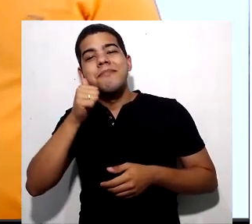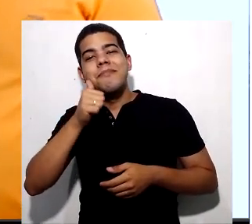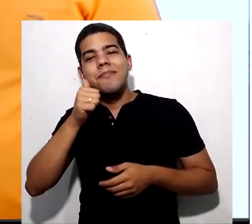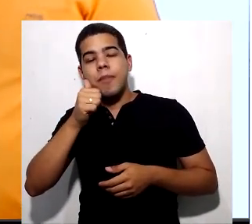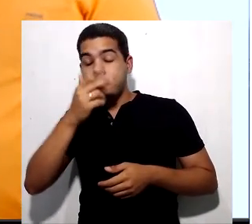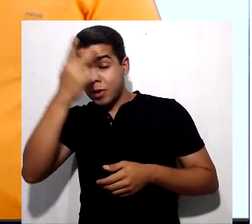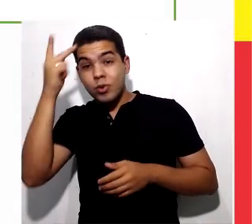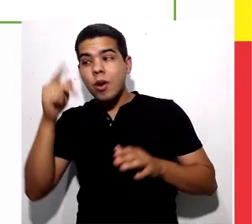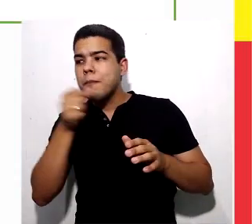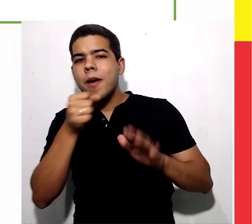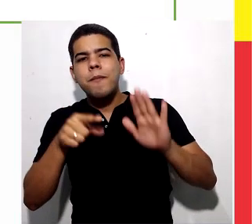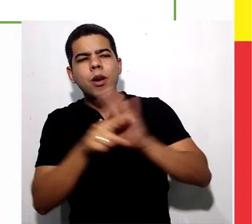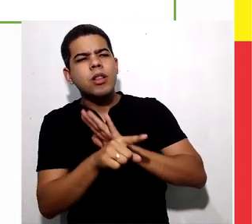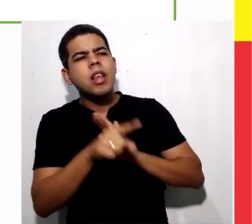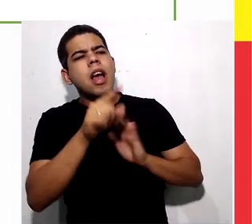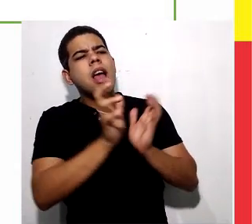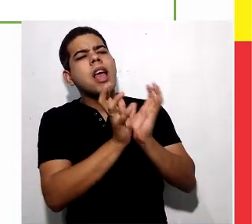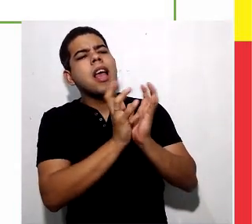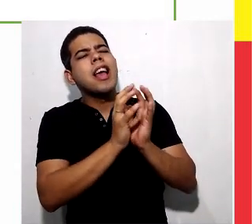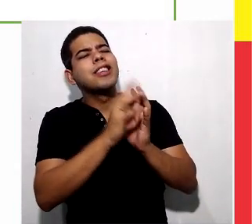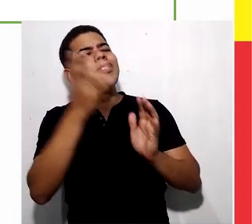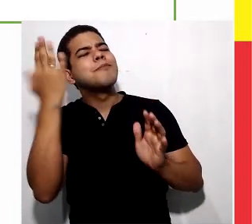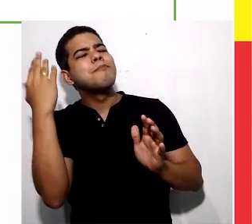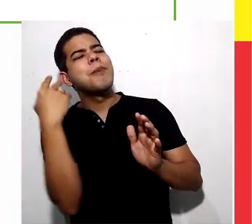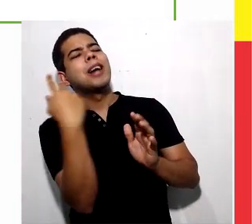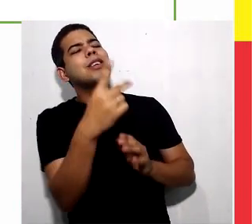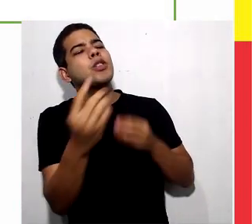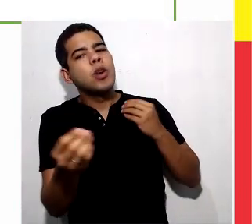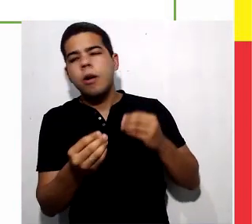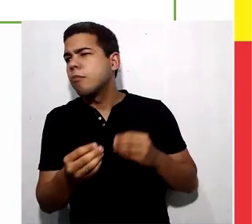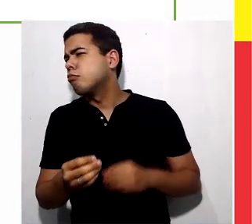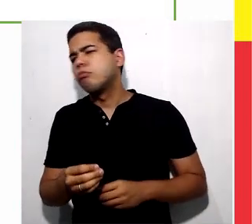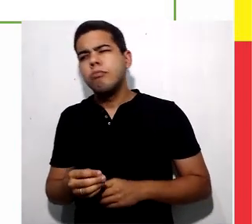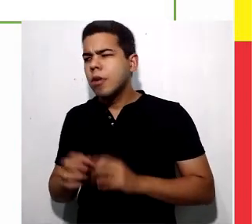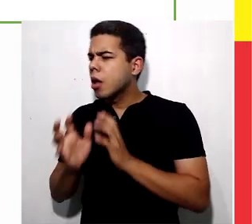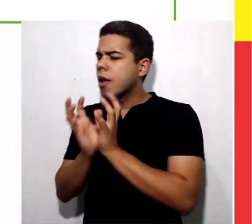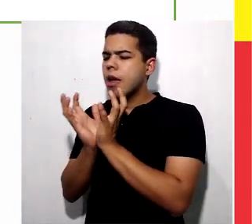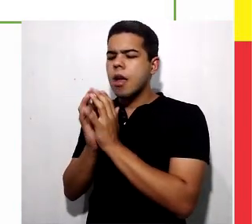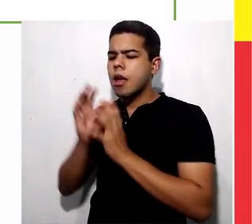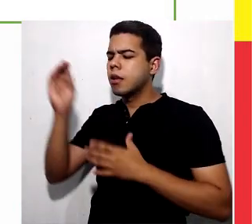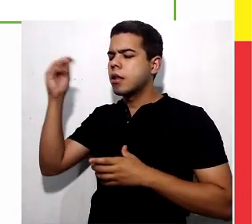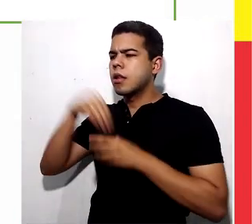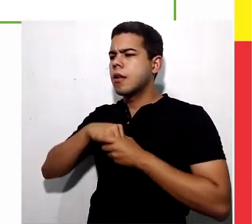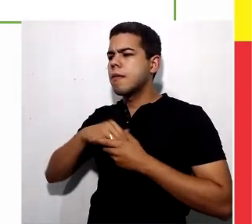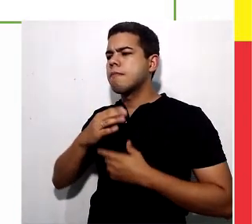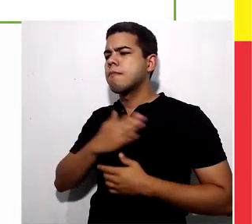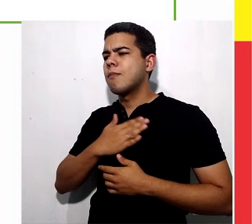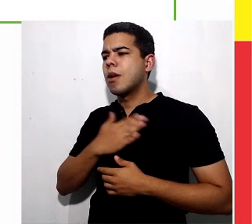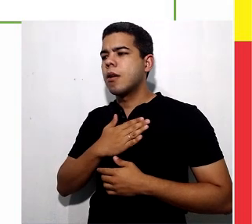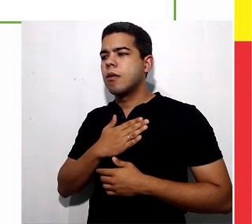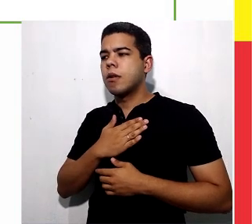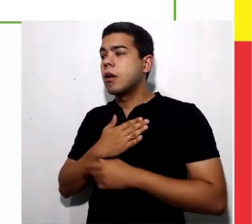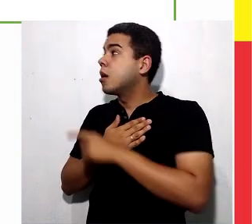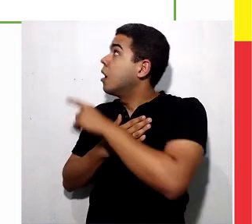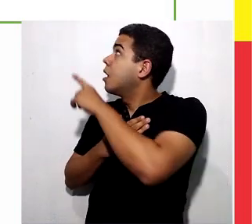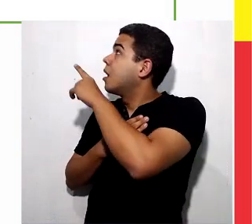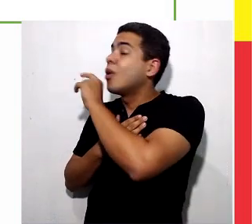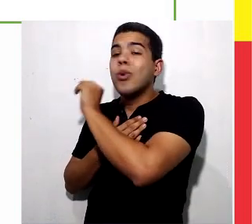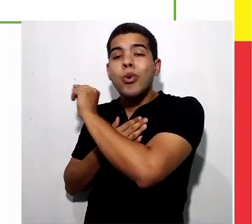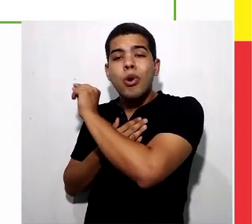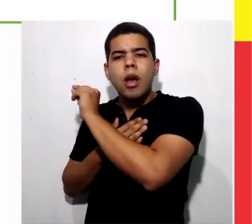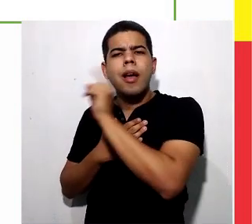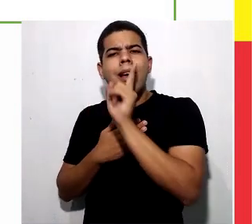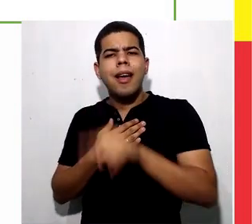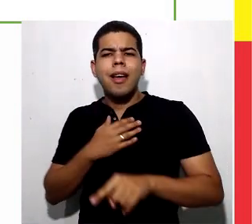Recife está dentro de mim. E aqui nós temos uma foto na tela, em Recife, houve a tragédia da morte da mãe dela. A mãe dela morre em